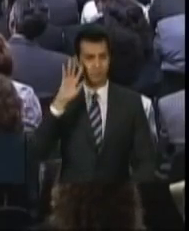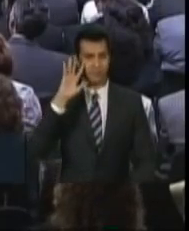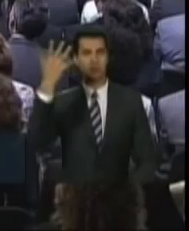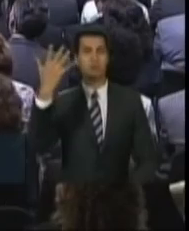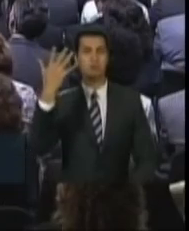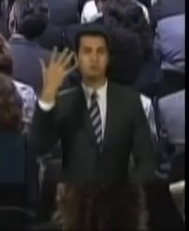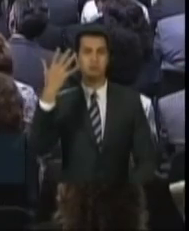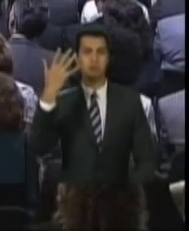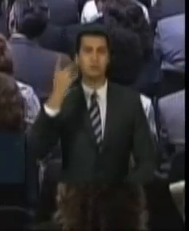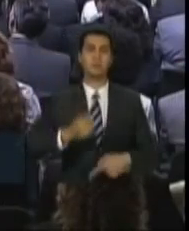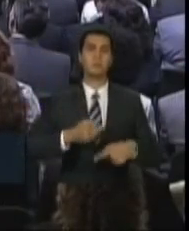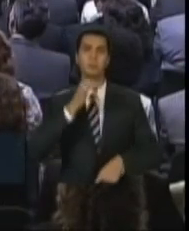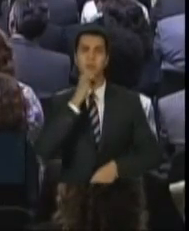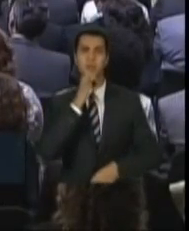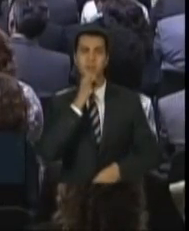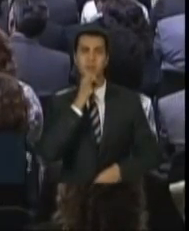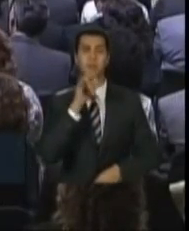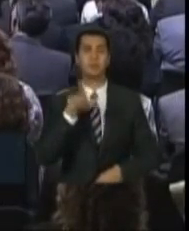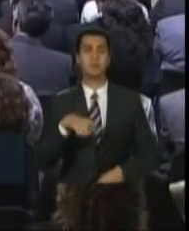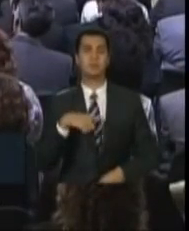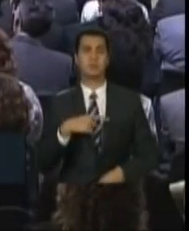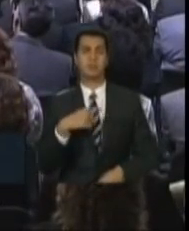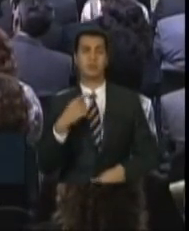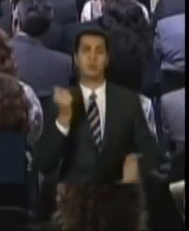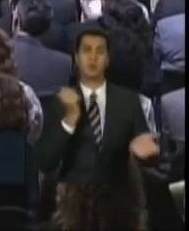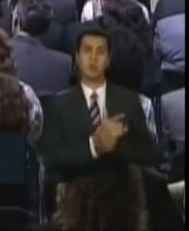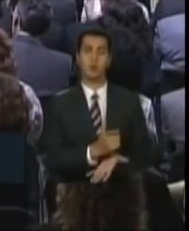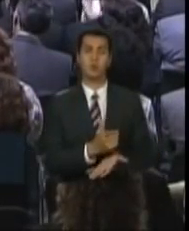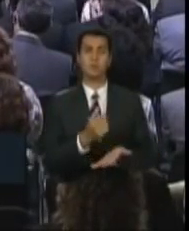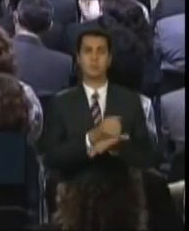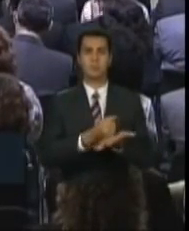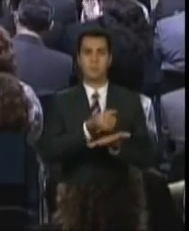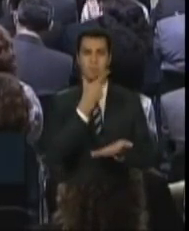como a compra centralizada de medicamentos,